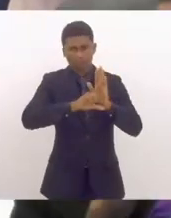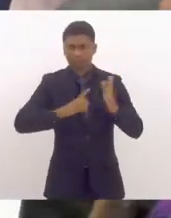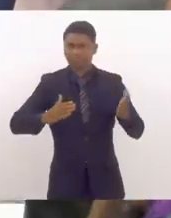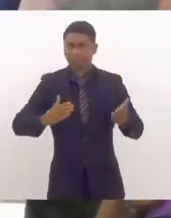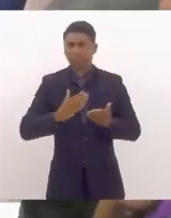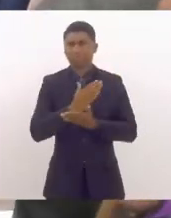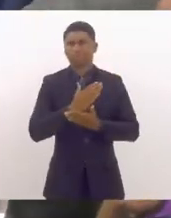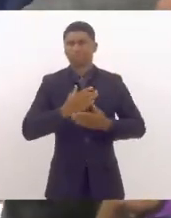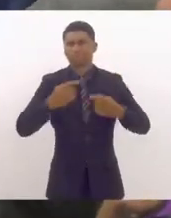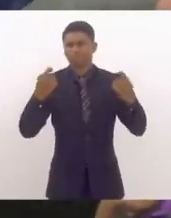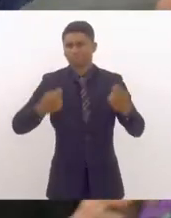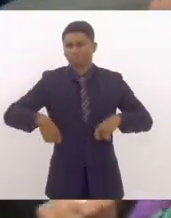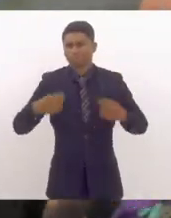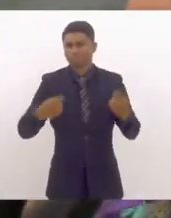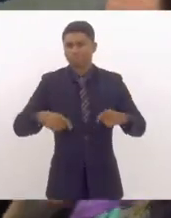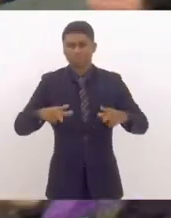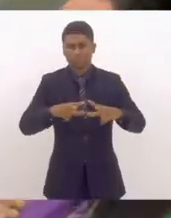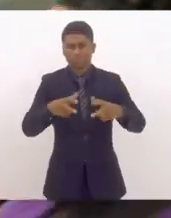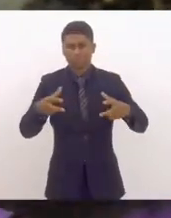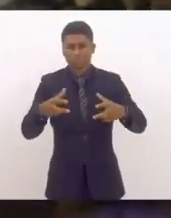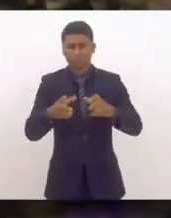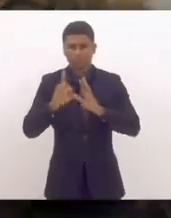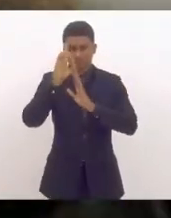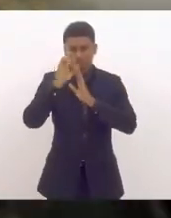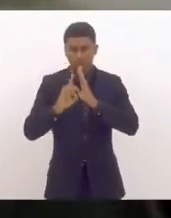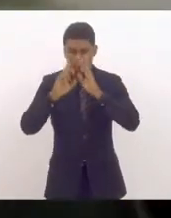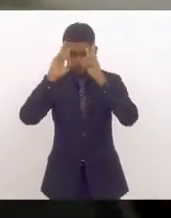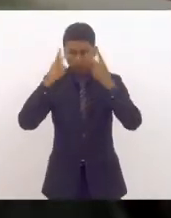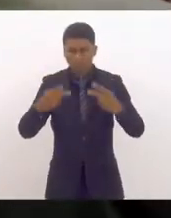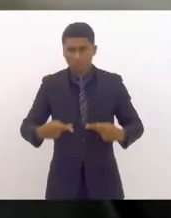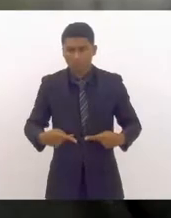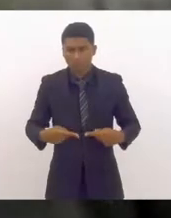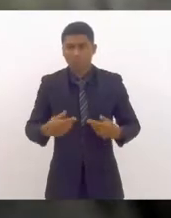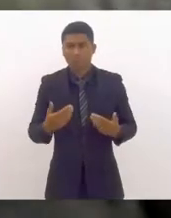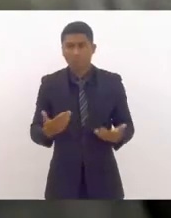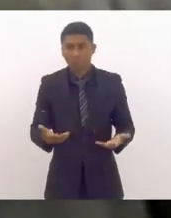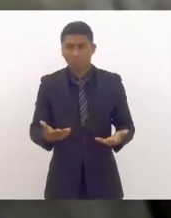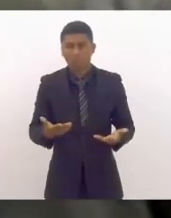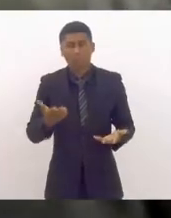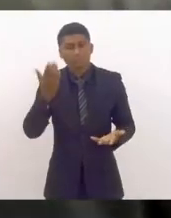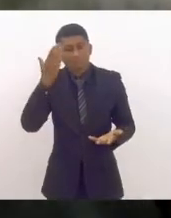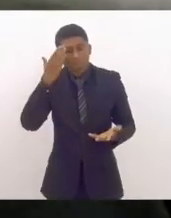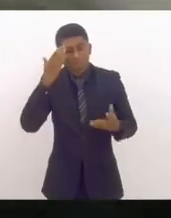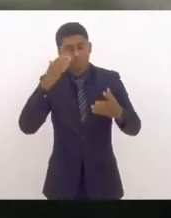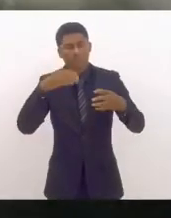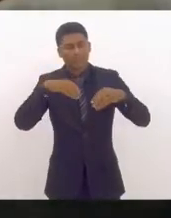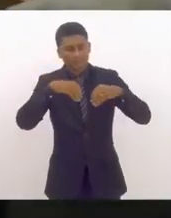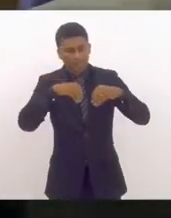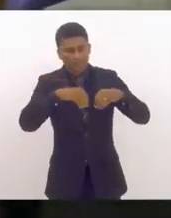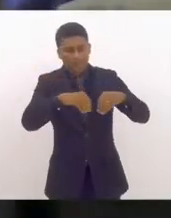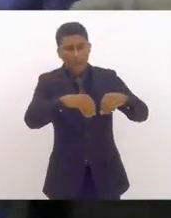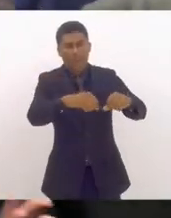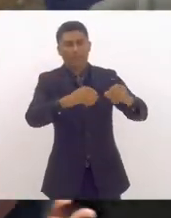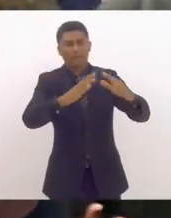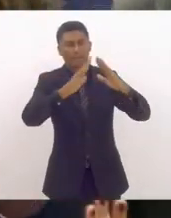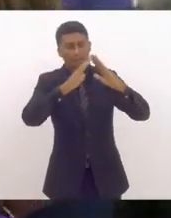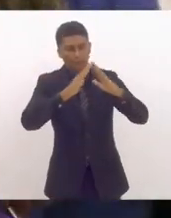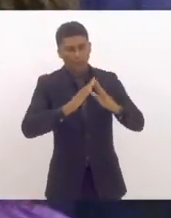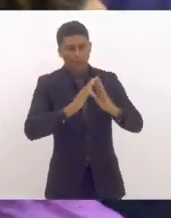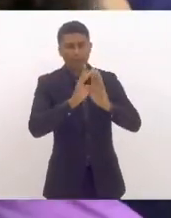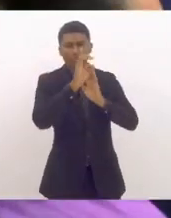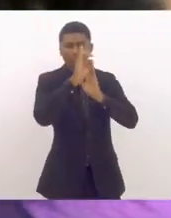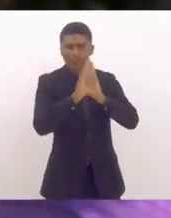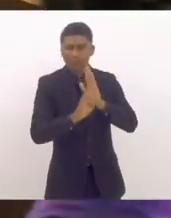Casa. Parecer da Comissão de Direitos Humanos, reconhecendo o direito à terra e ao território, a habitação como um